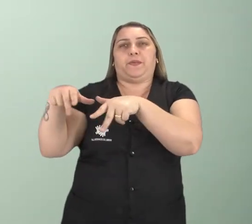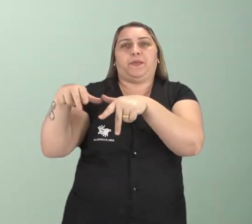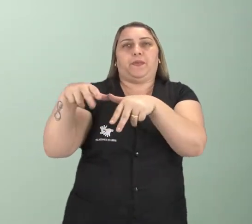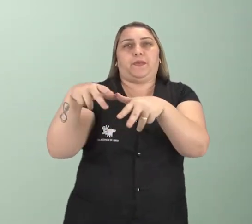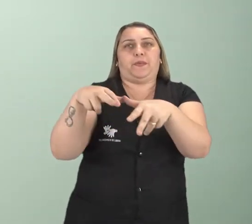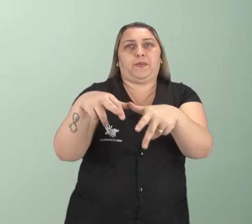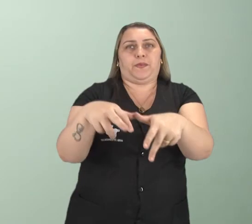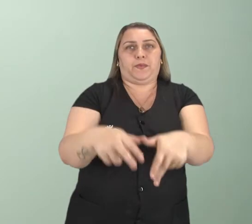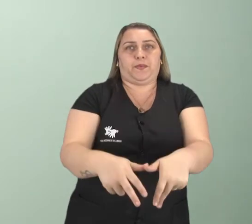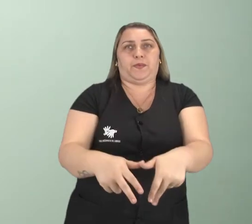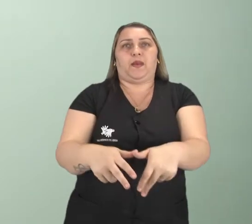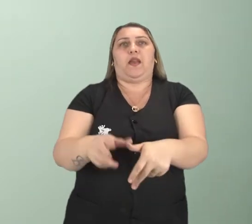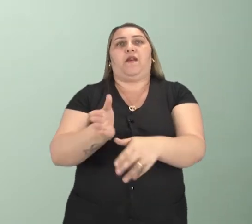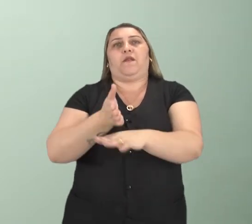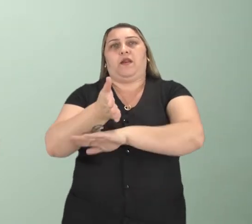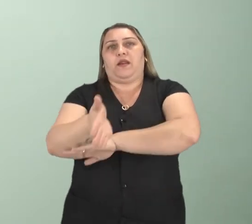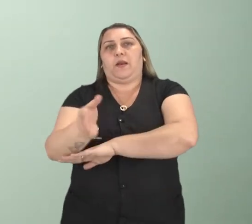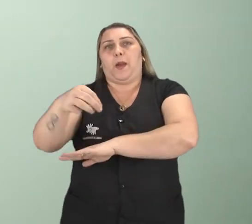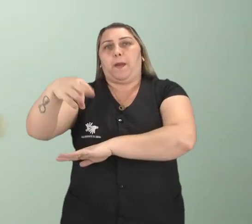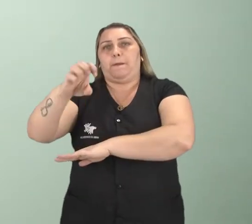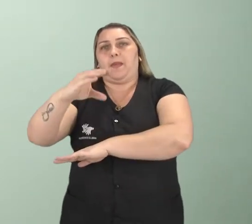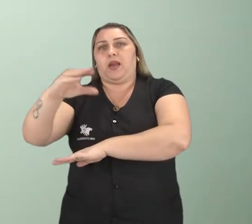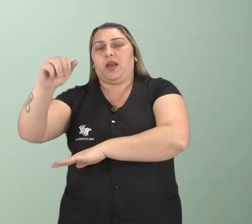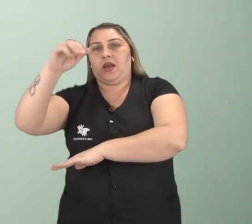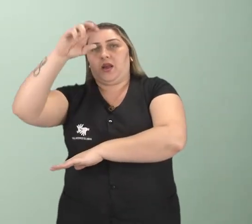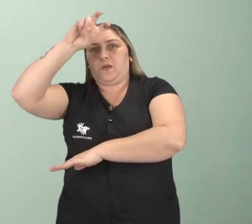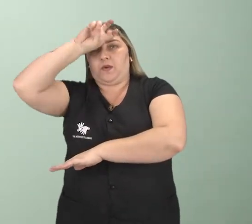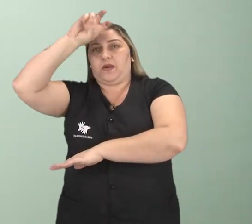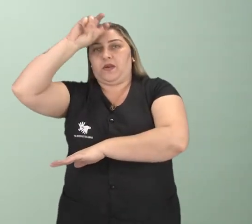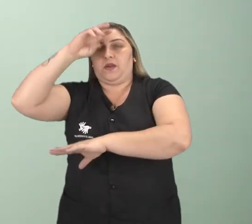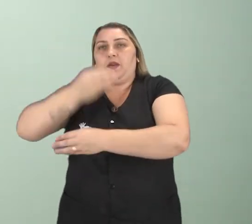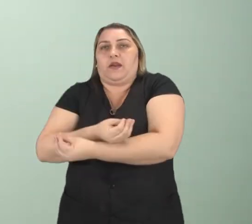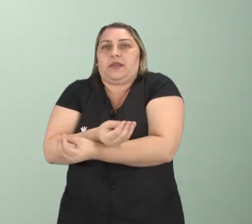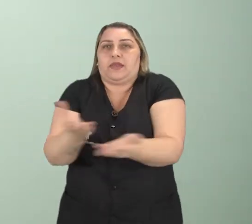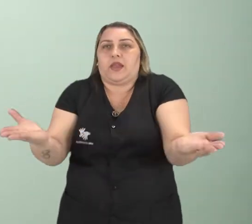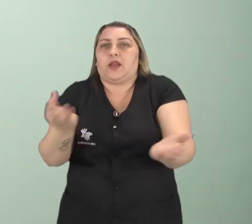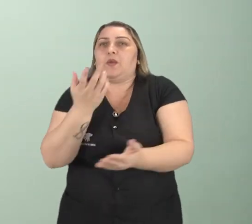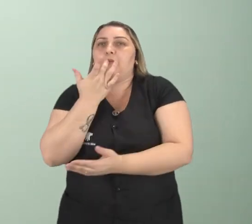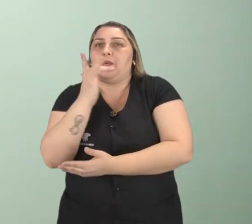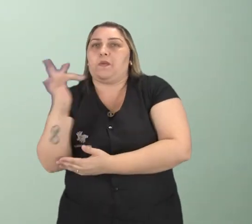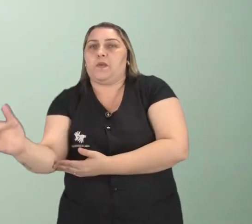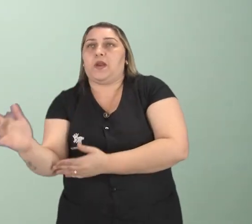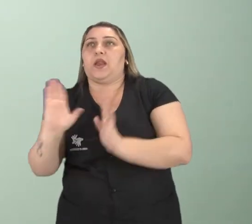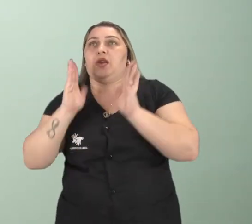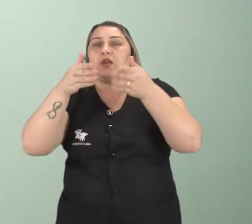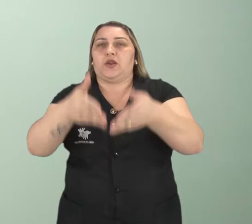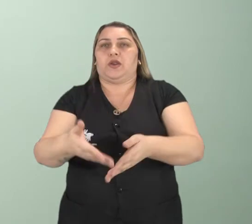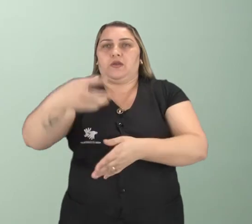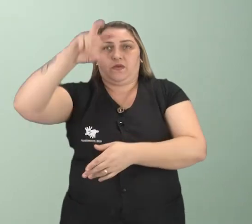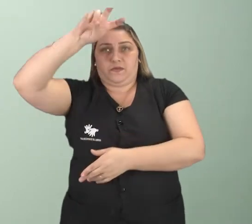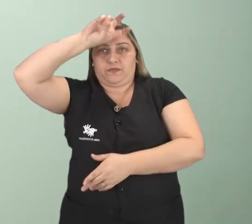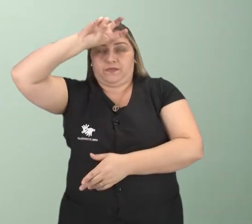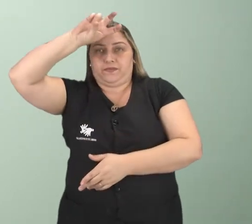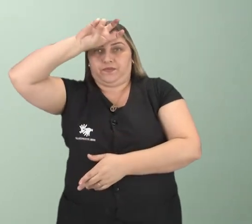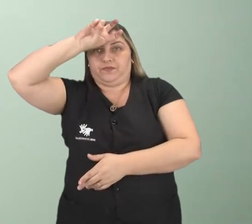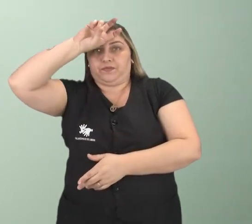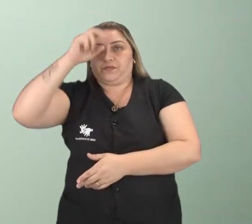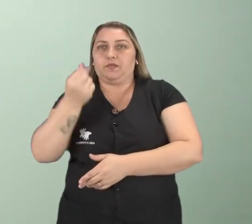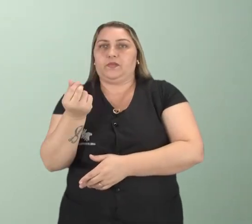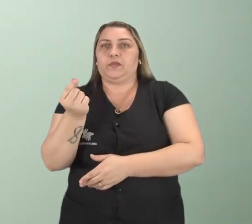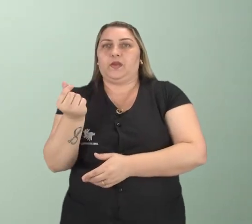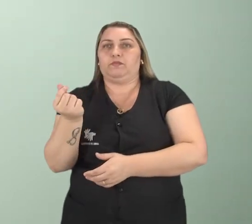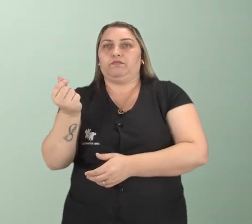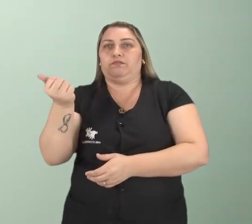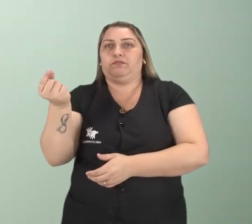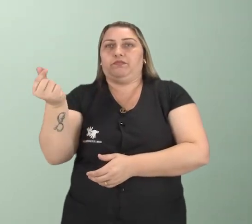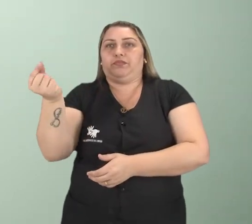vai passar pelo Egito, ele vai sair distribuindo ouro, né? Tanto que dizem que quando ele chegou no Egito, o preço do ouro caiu,